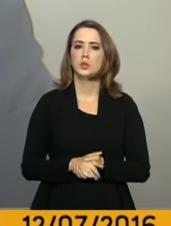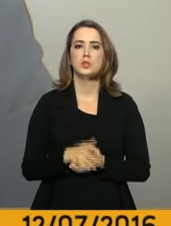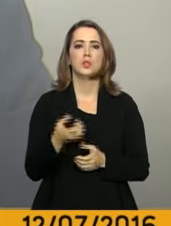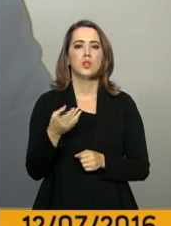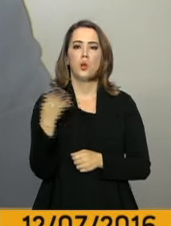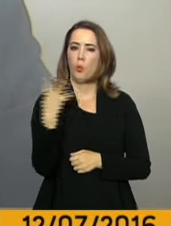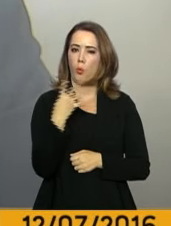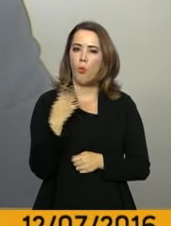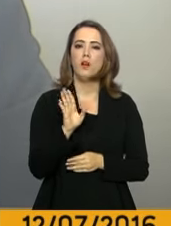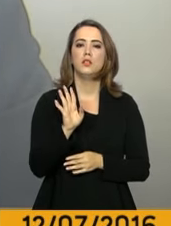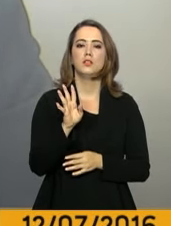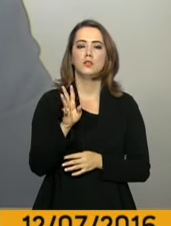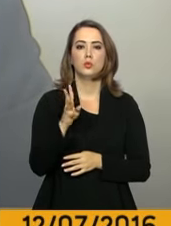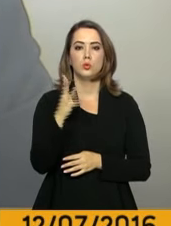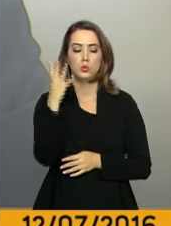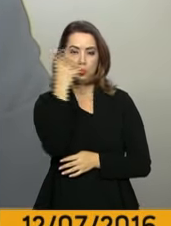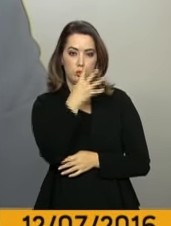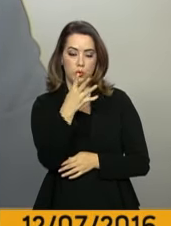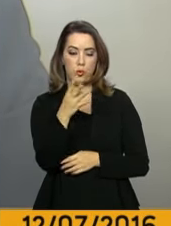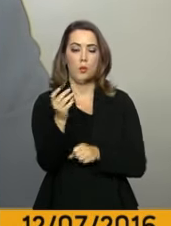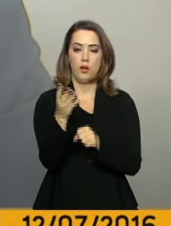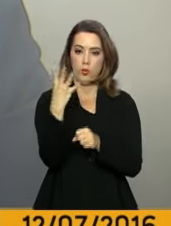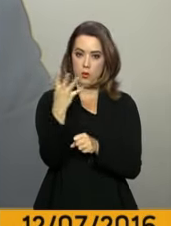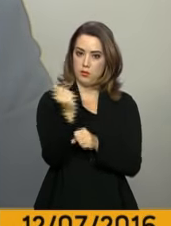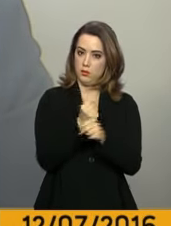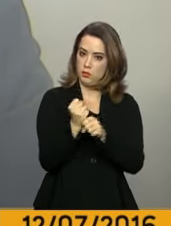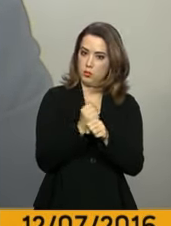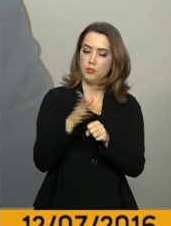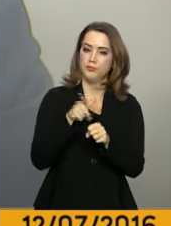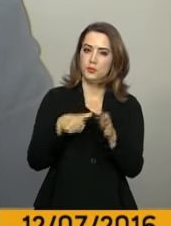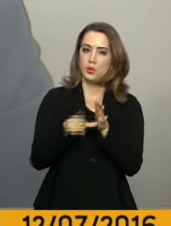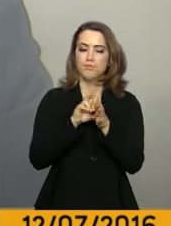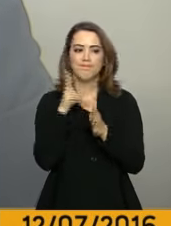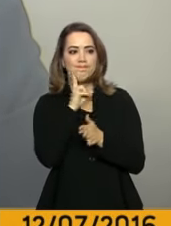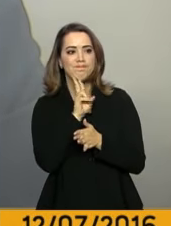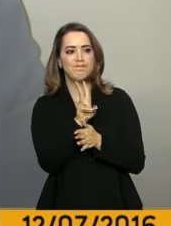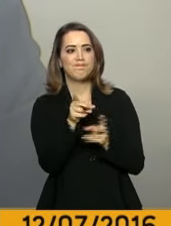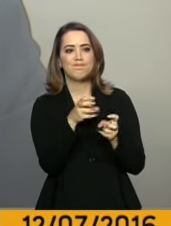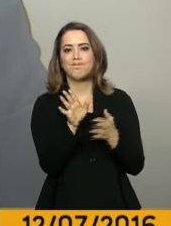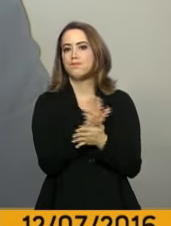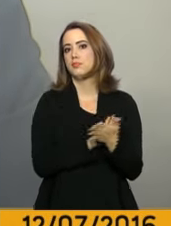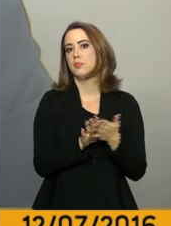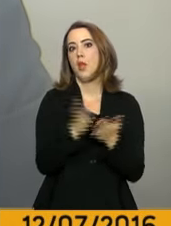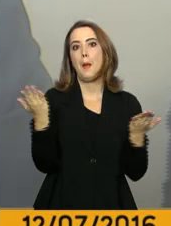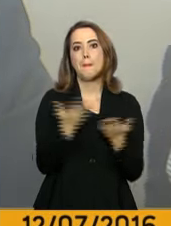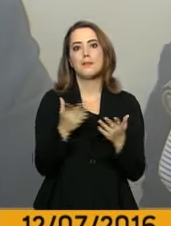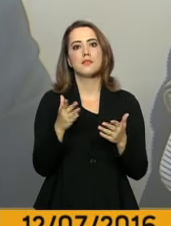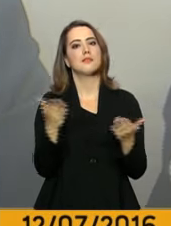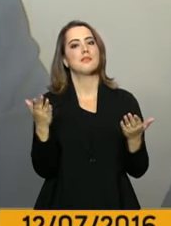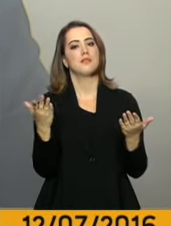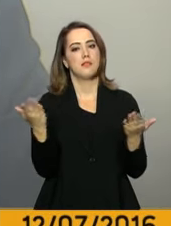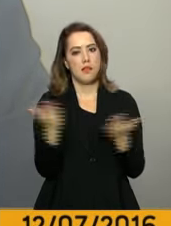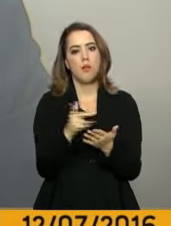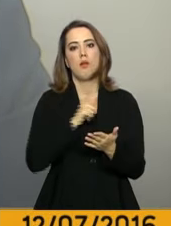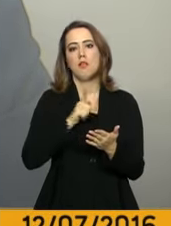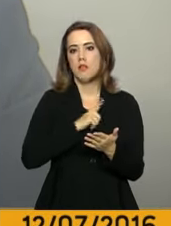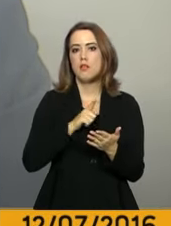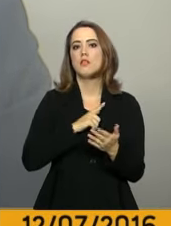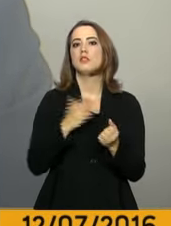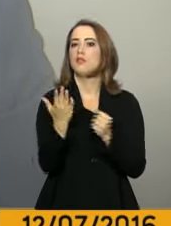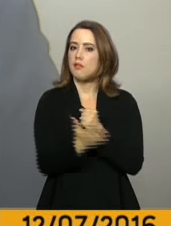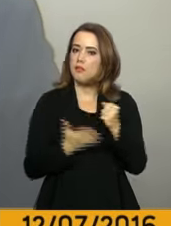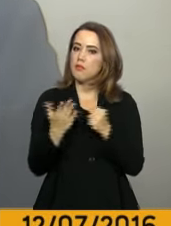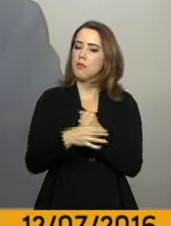anos que passei no Parlamento eu não tinha observado nós temos uma base parlamentar muito sólida não é com problemas aqui é col lá que é